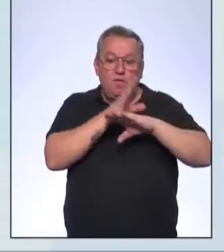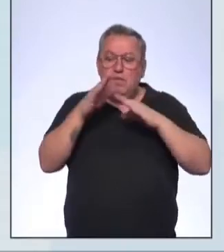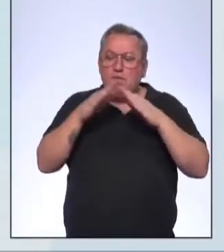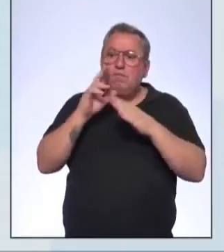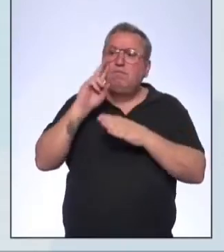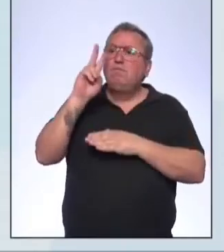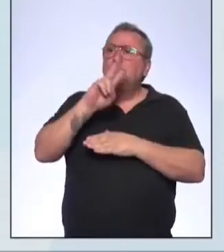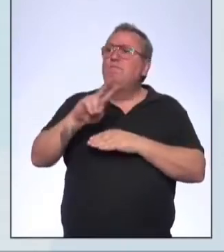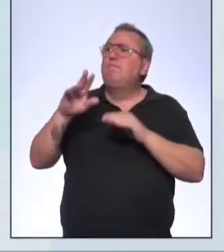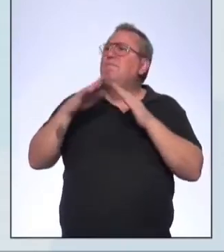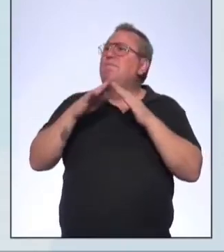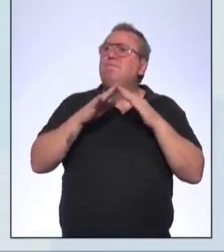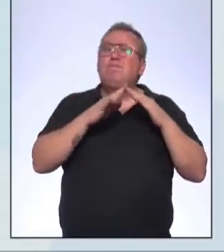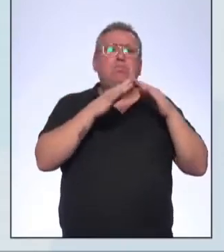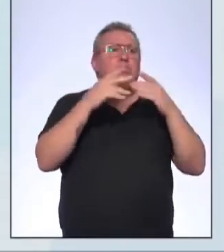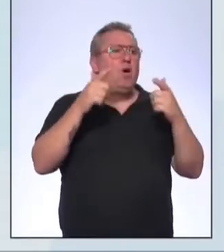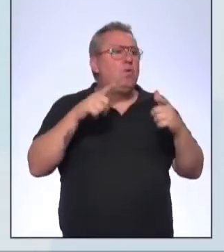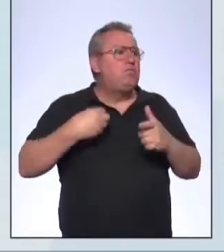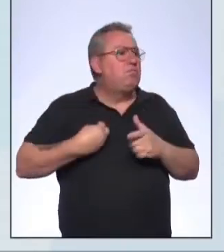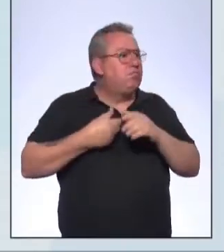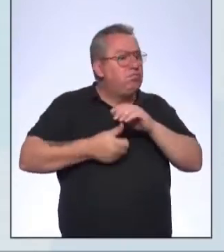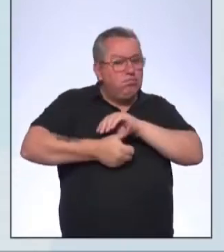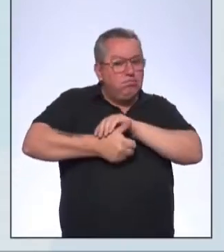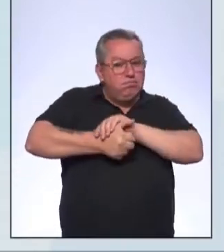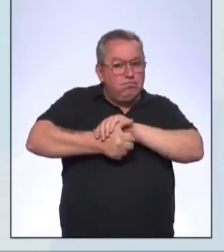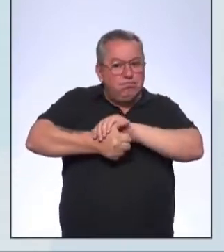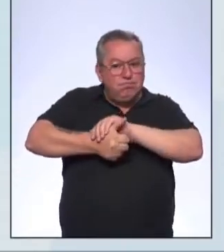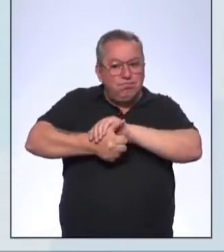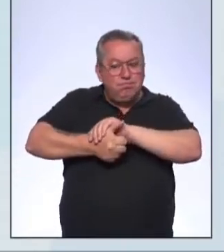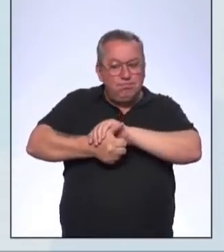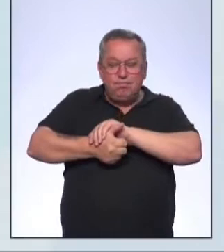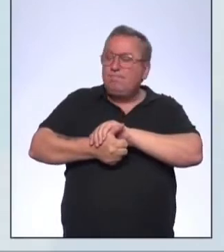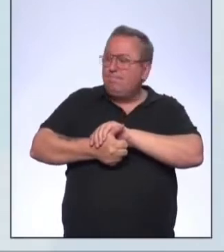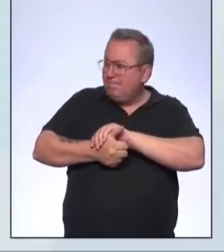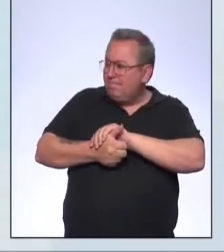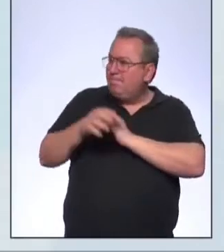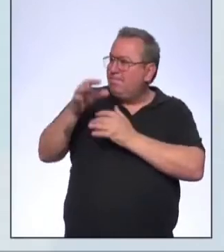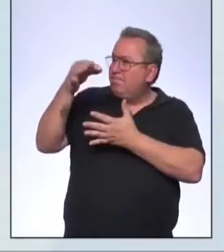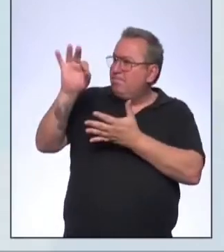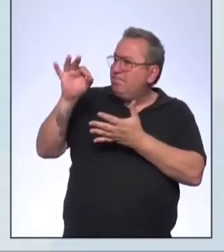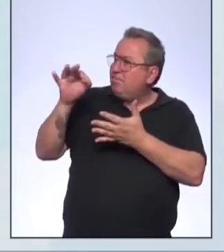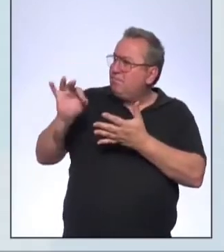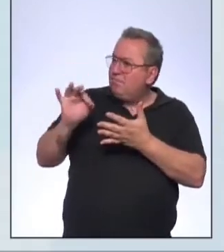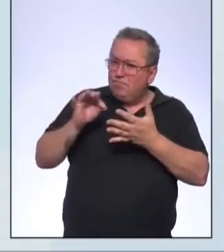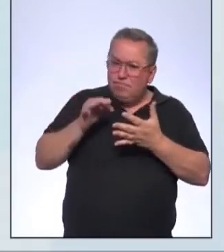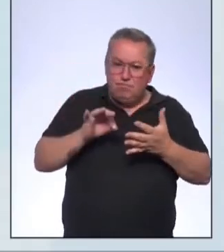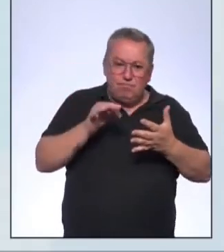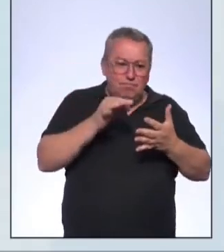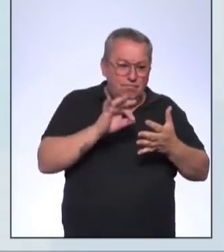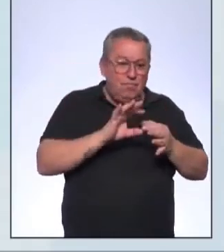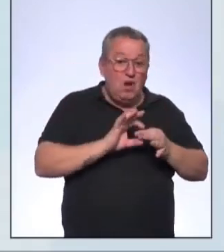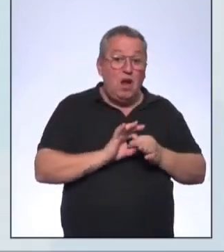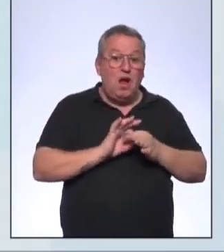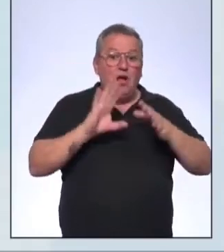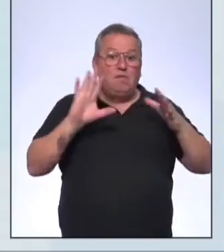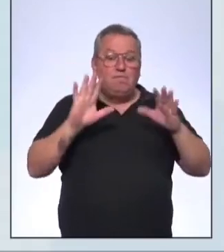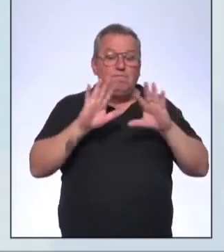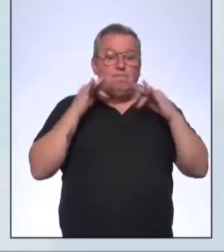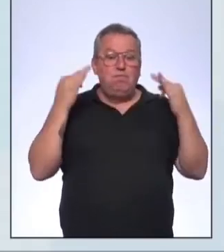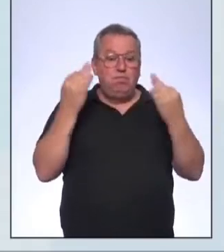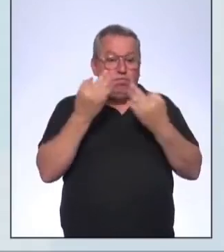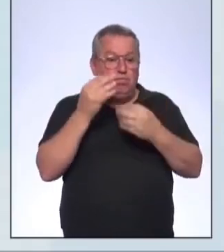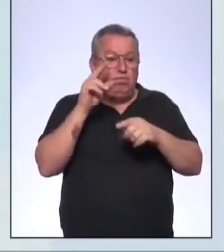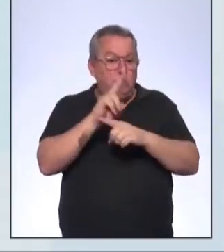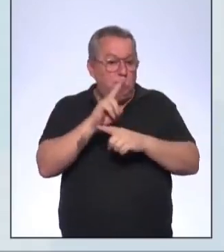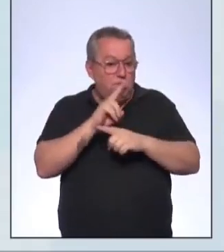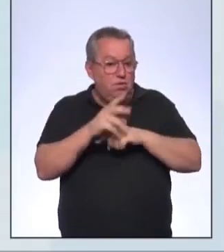era o local em que a tartaruga estava e ele constatou que o lugar era adequado e o órgão ambiental autorizou que a família